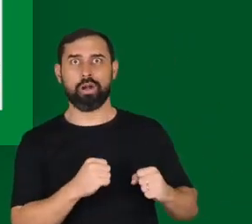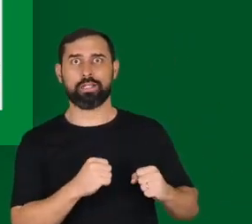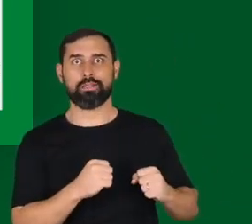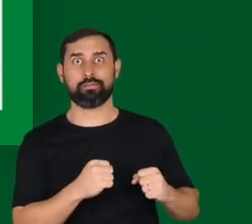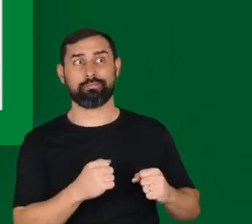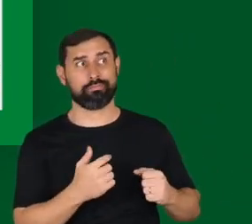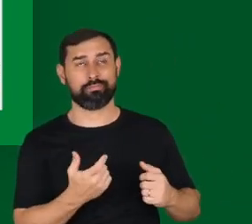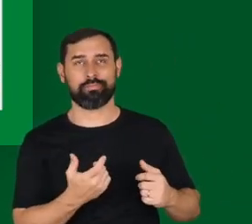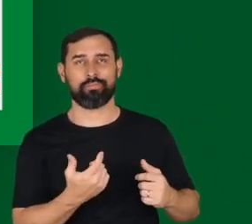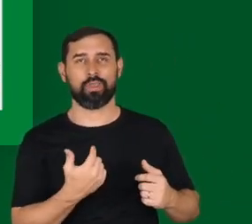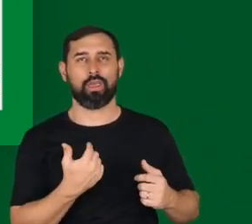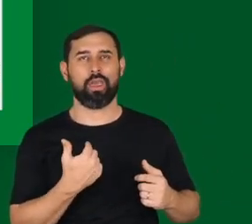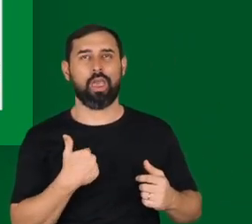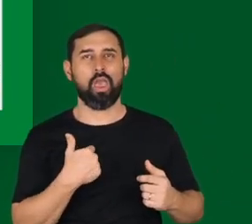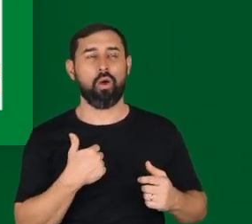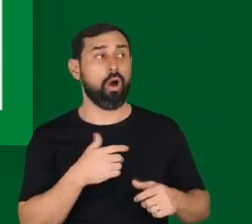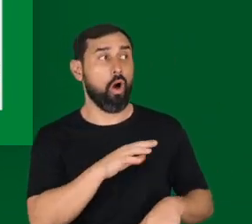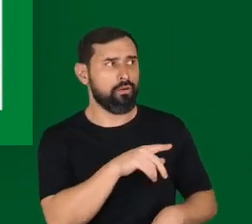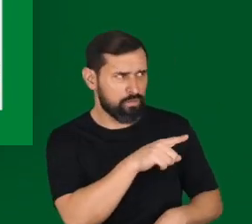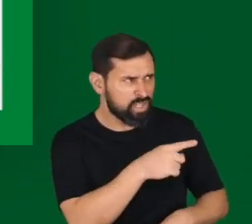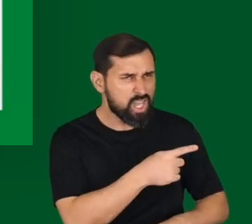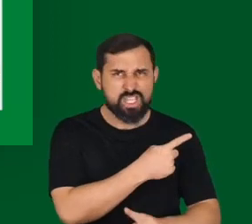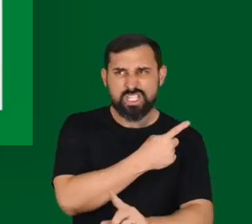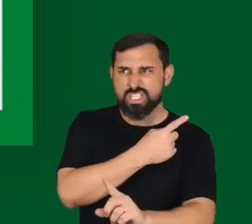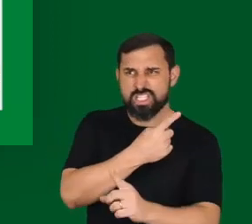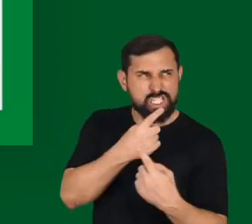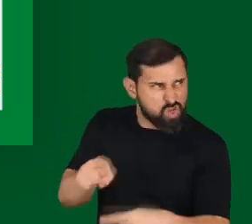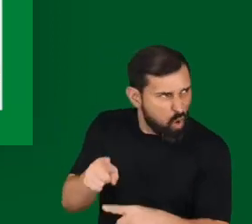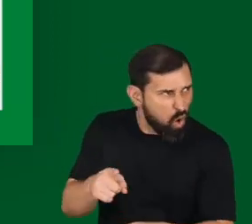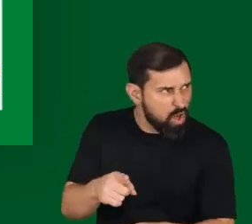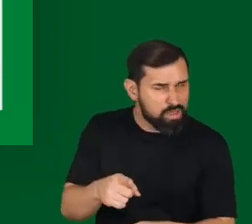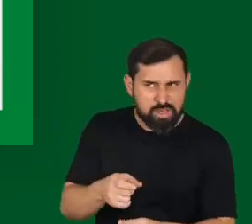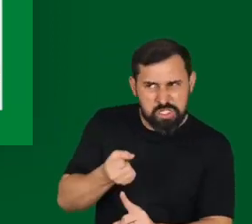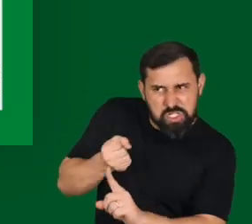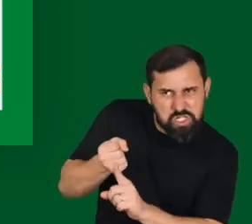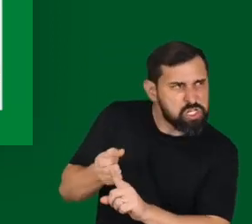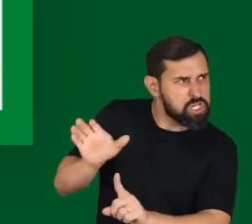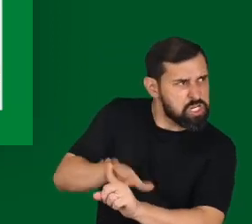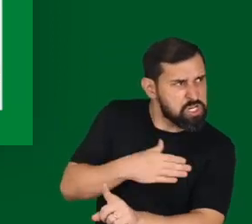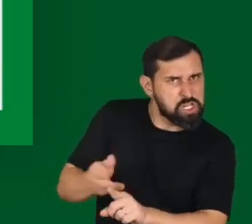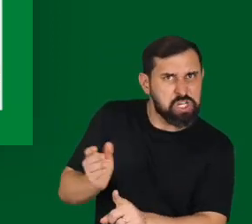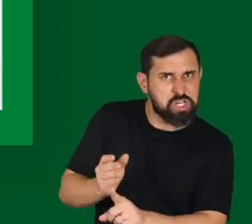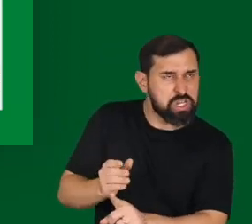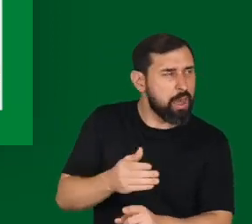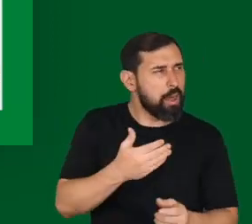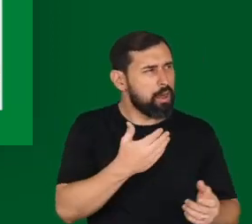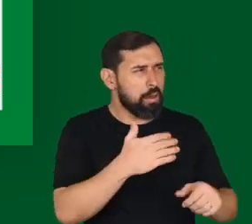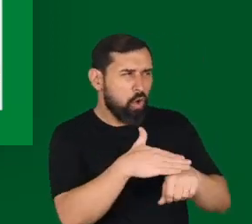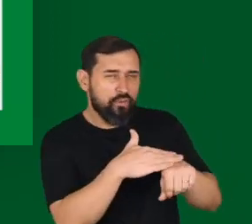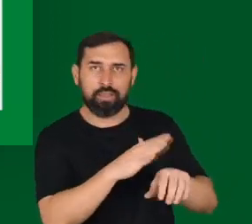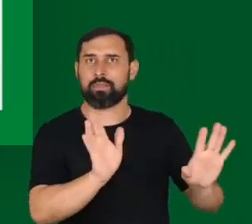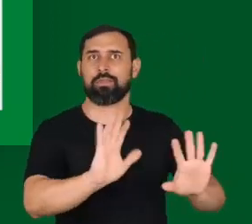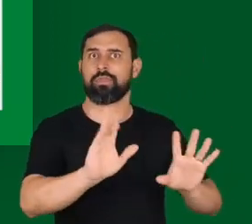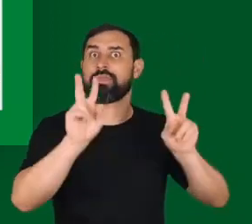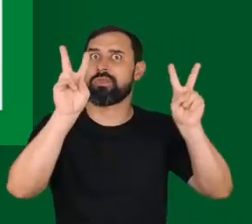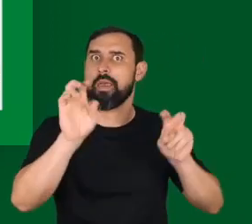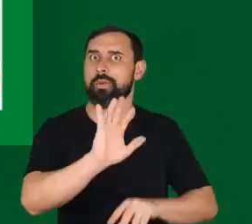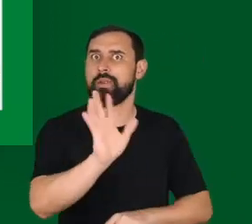vai conversar, ter essa conversa ali na frente dos pais. A gente vai suspeitar,